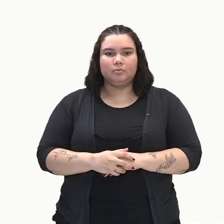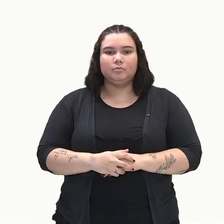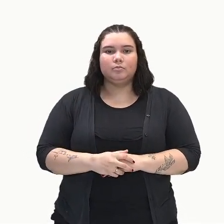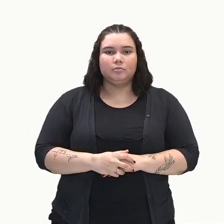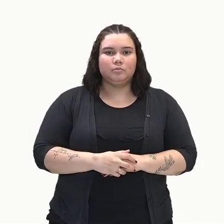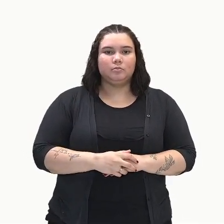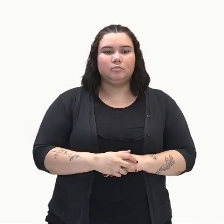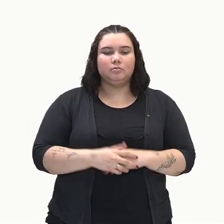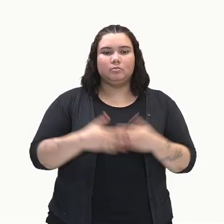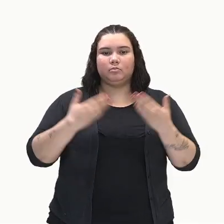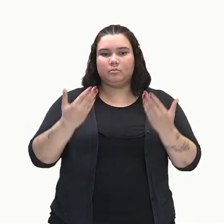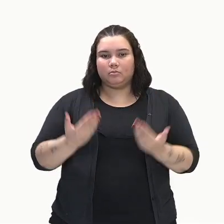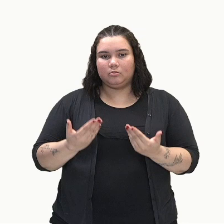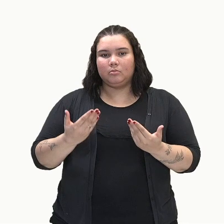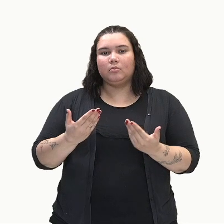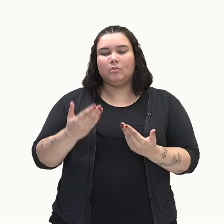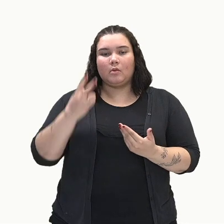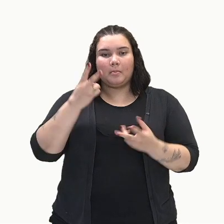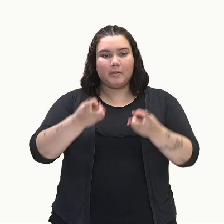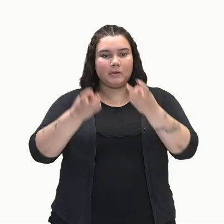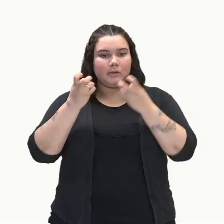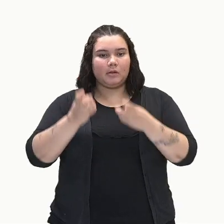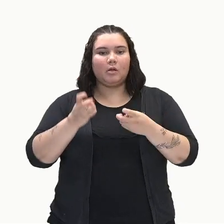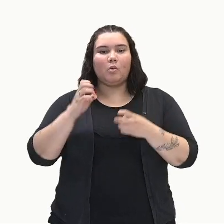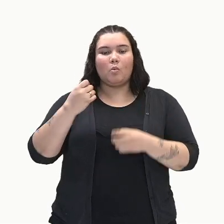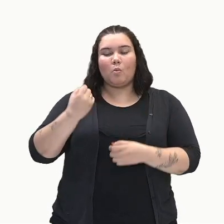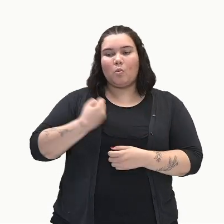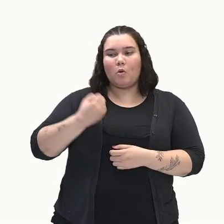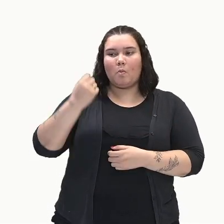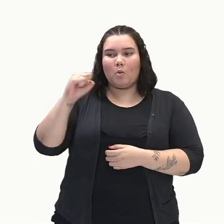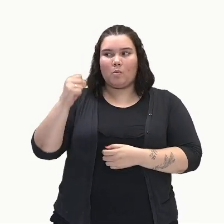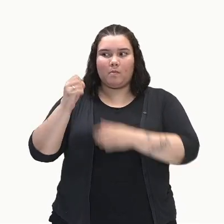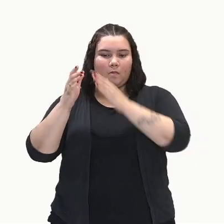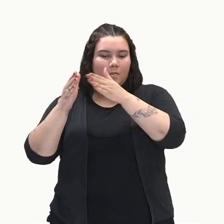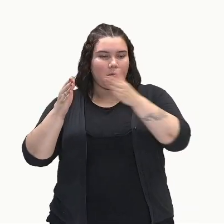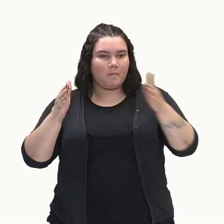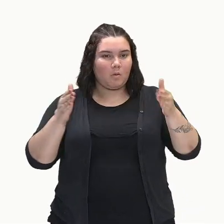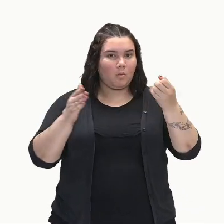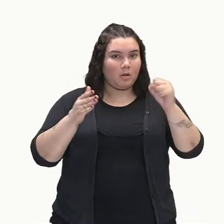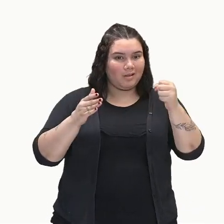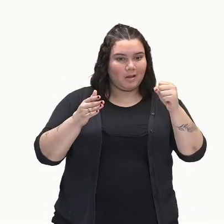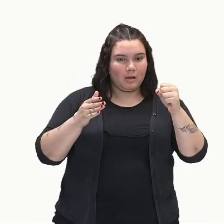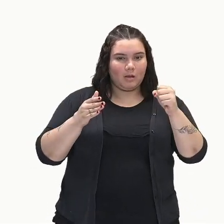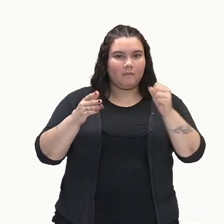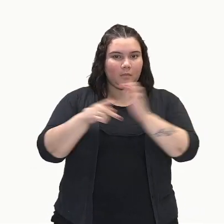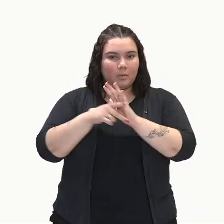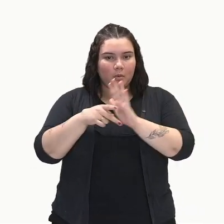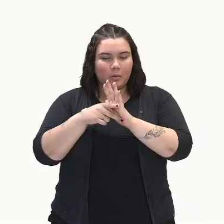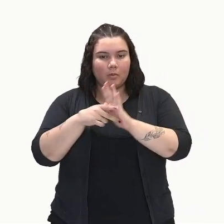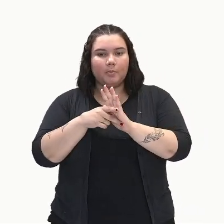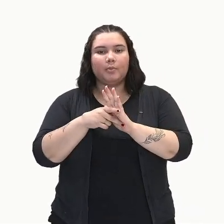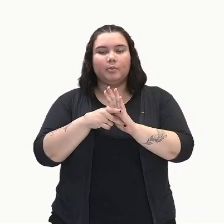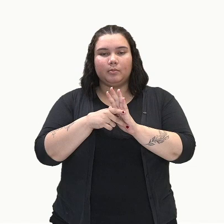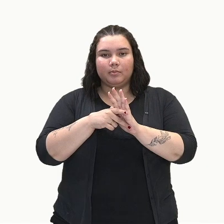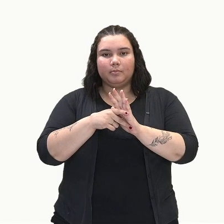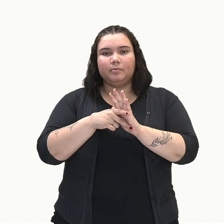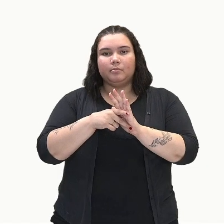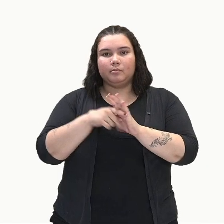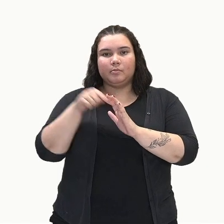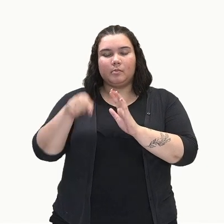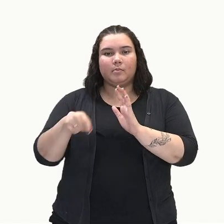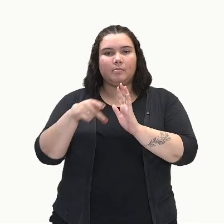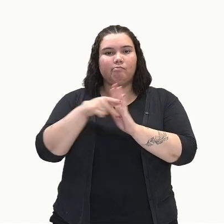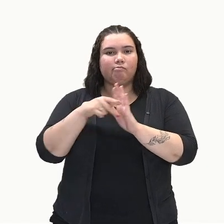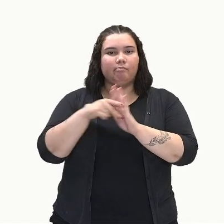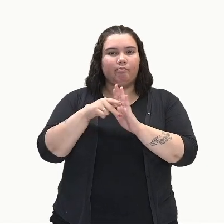128 vezes 1 é o próprio 128, portanto, o oitavo termo dessa sequência, para esse caso